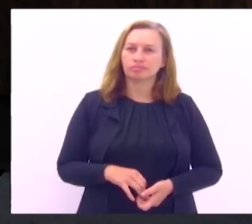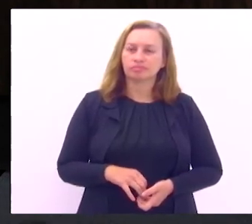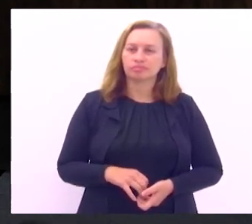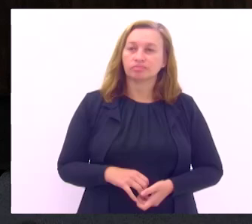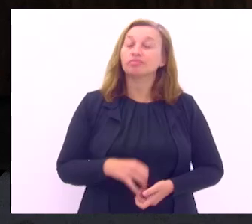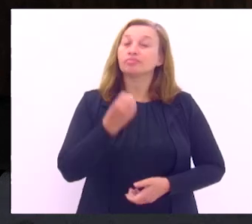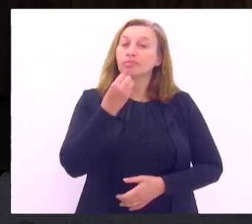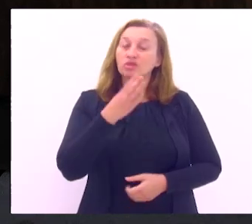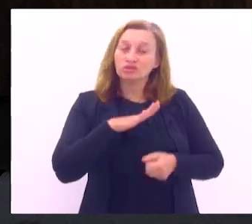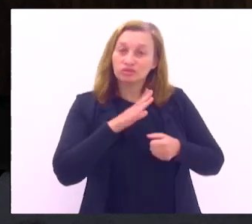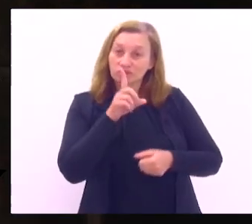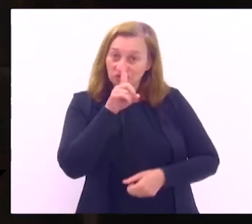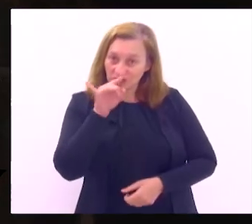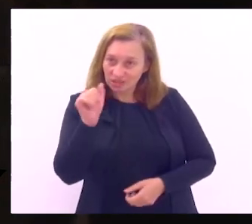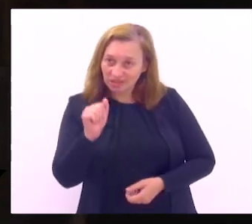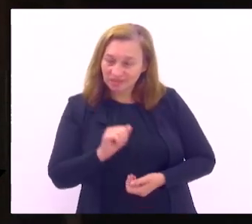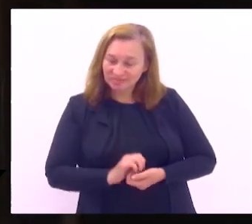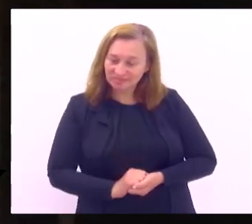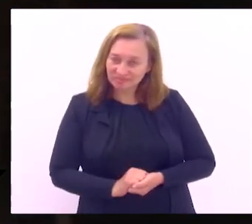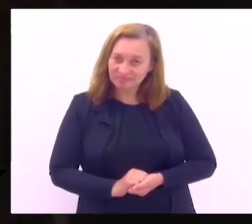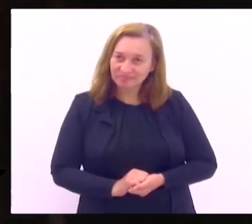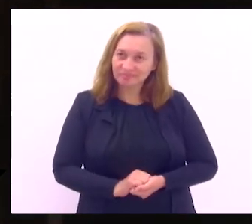Bom dia,